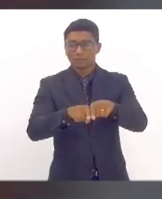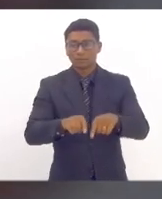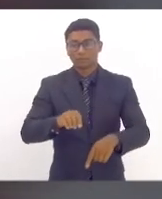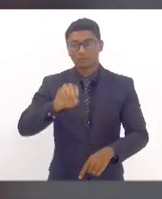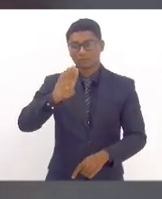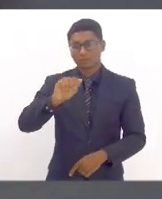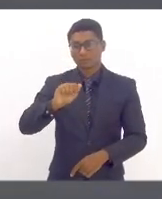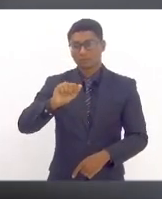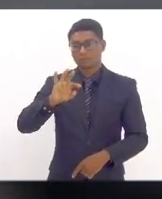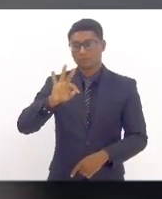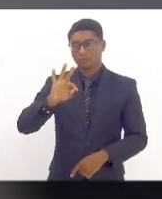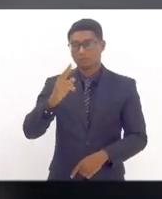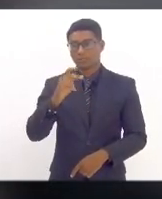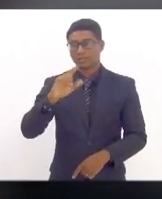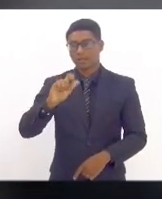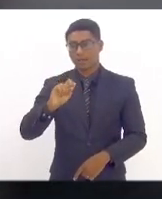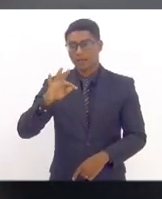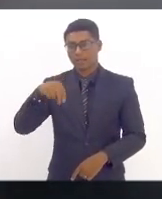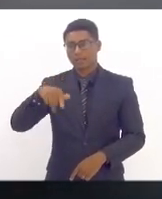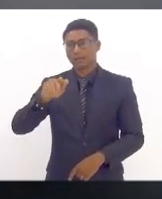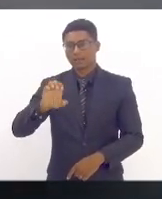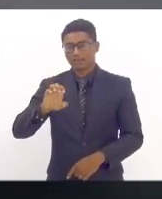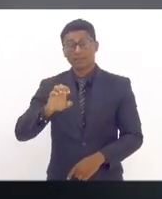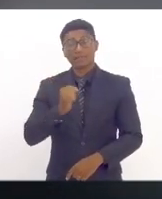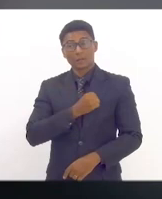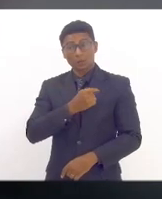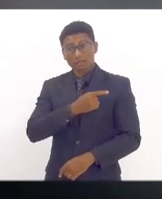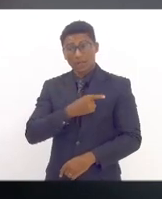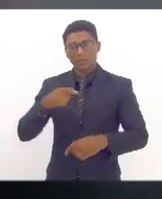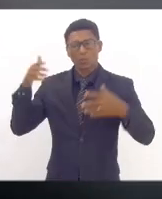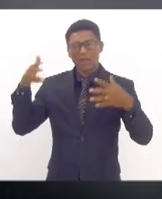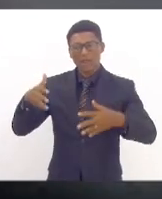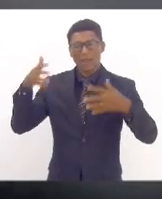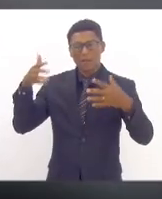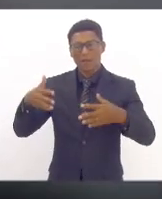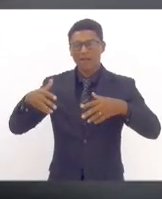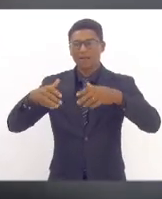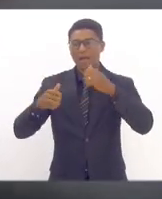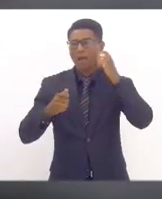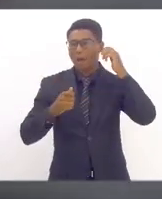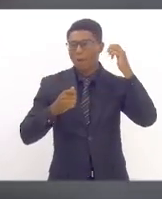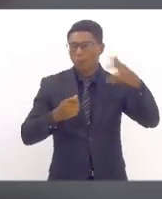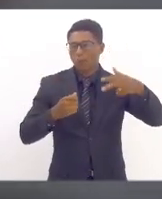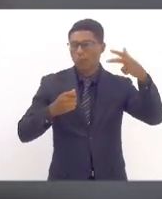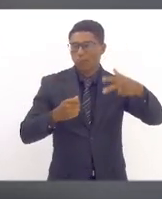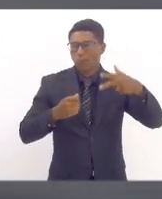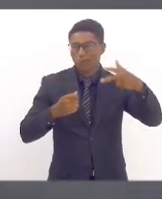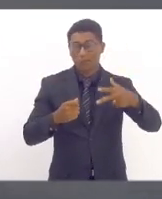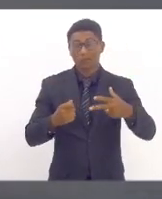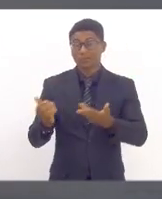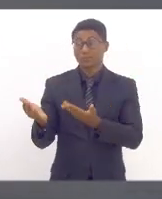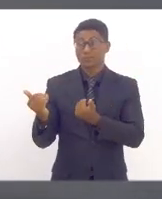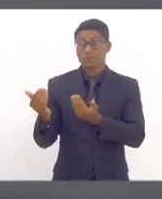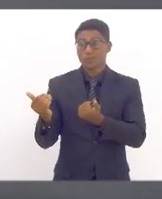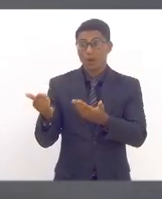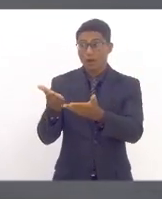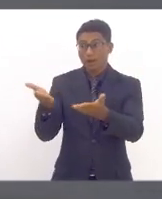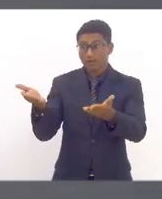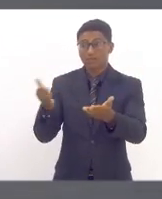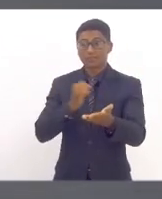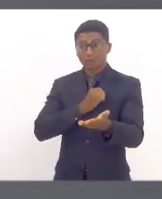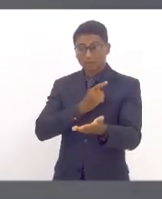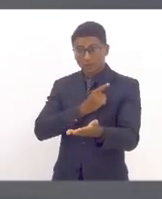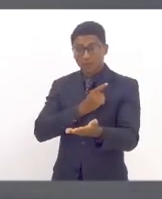é a batalha de rima de São Gonçalo quantas vezes não foi maravilha rapaziada nova das periferias